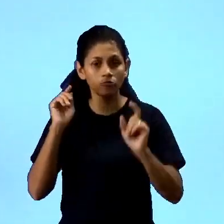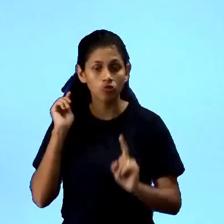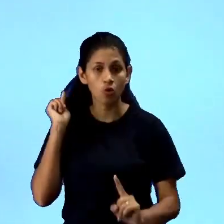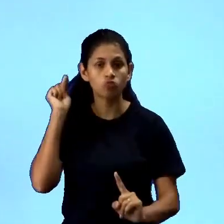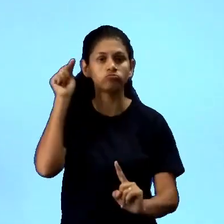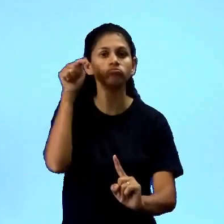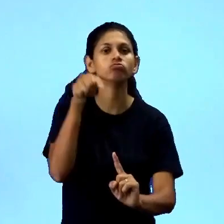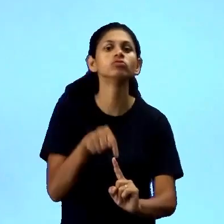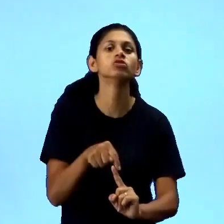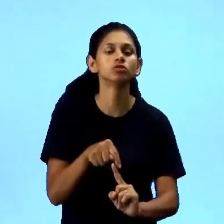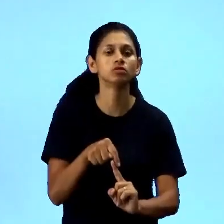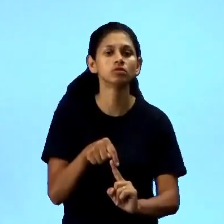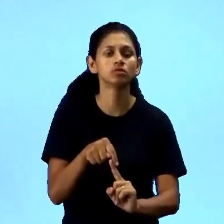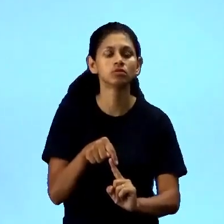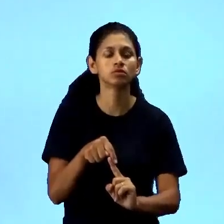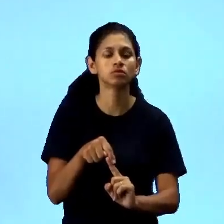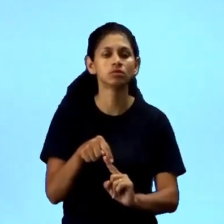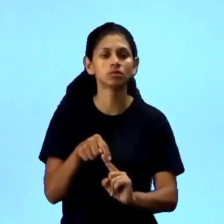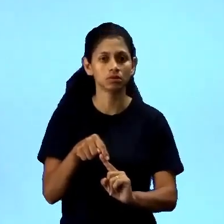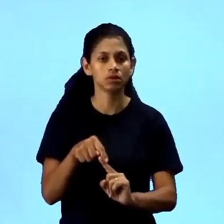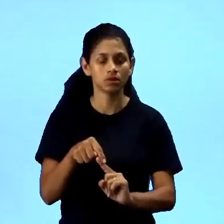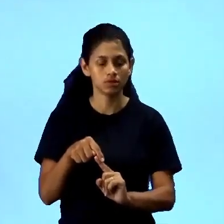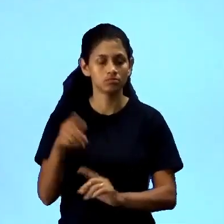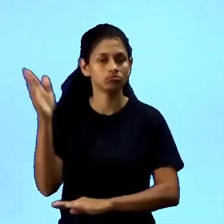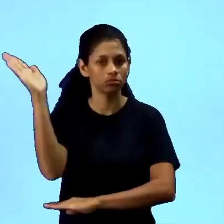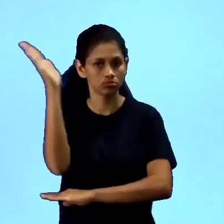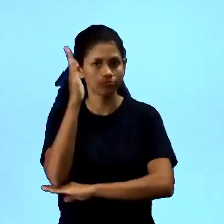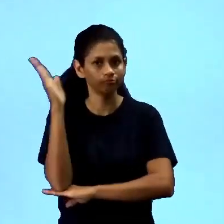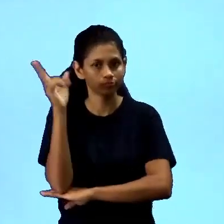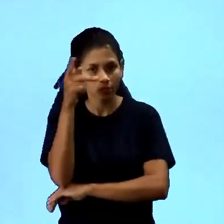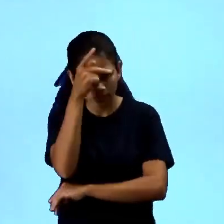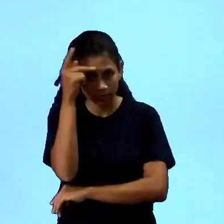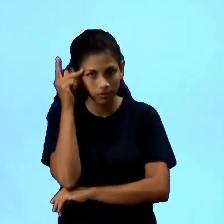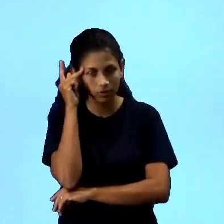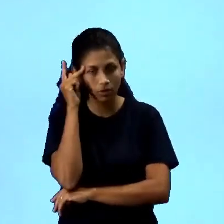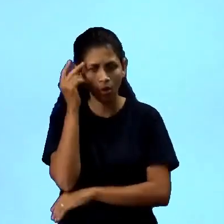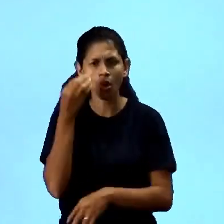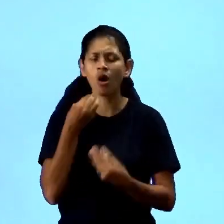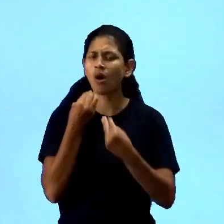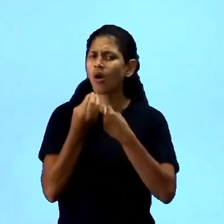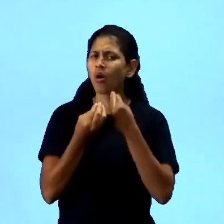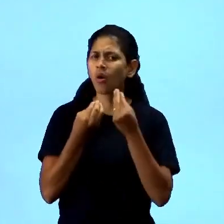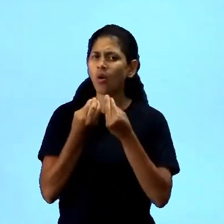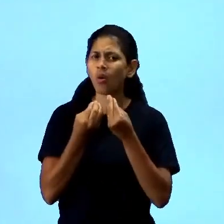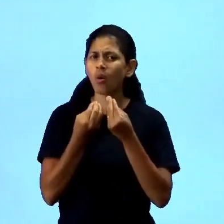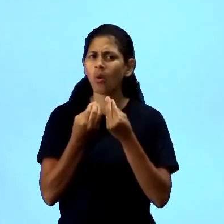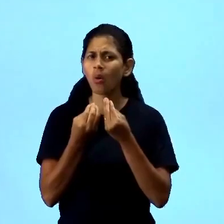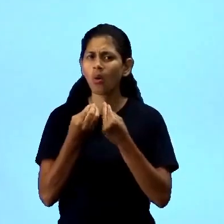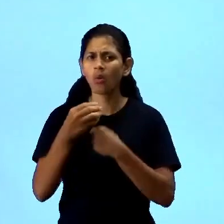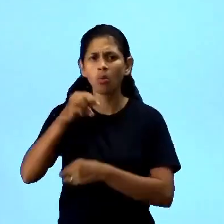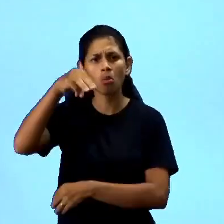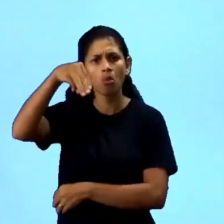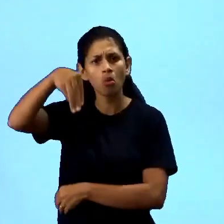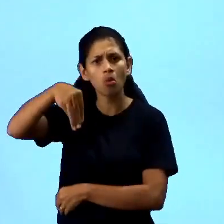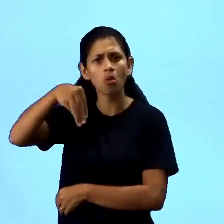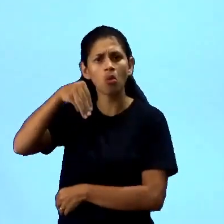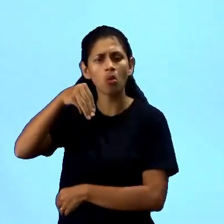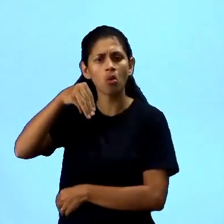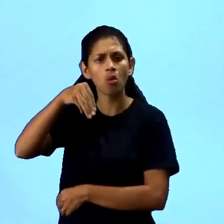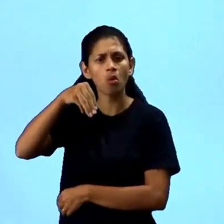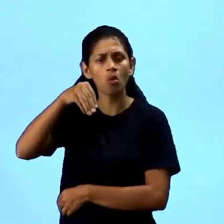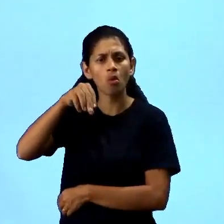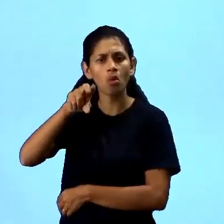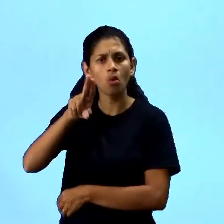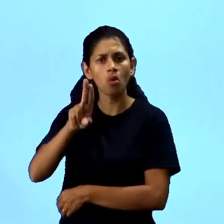objetividade nos cidadãos brasileiros. Então veja aqui, como que eu serei multado se eu sou um pedestre? Que placa